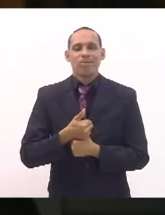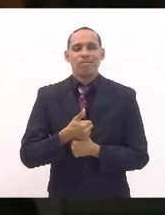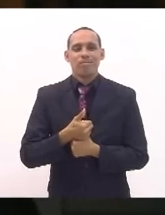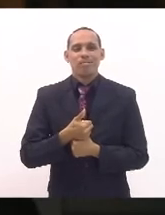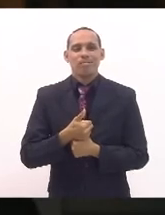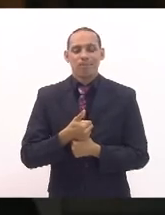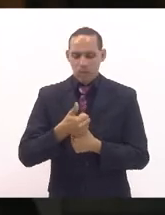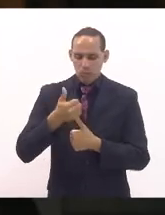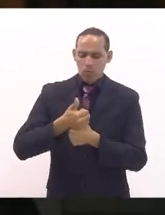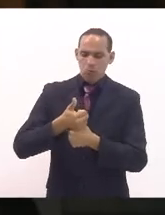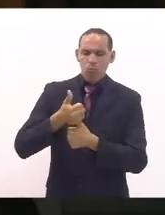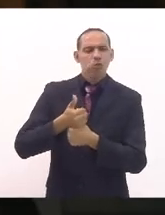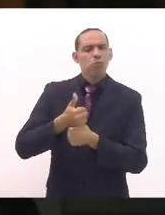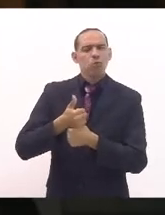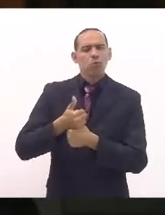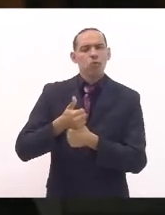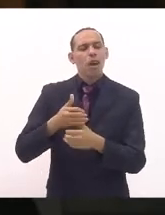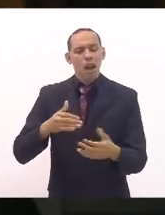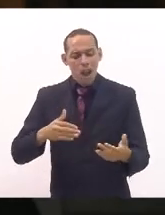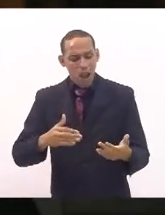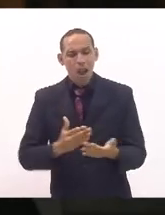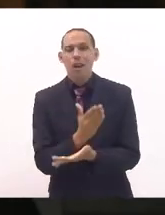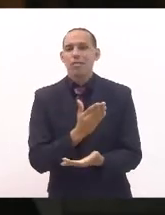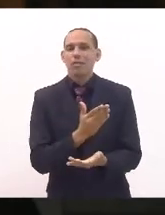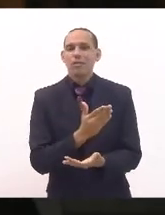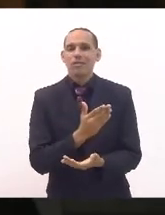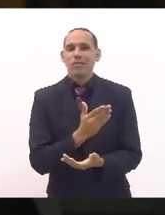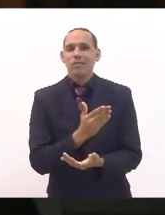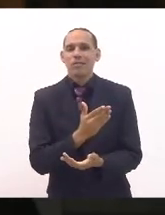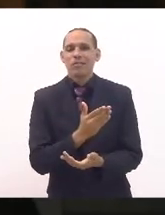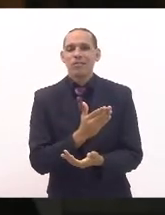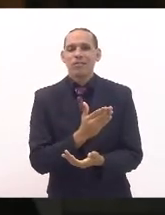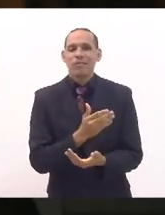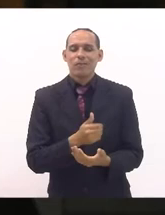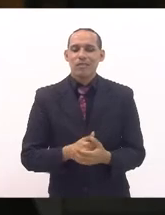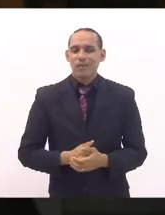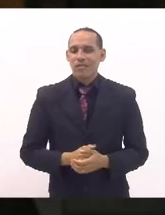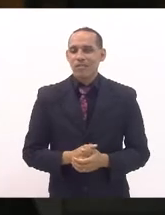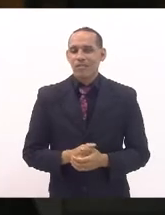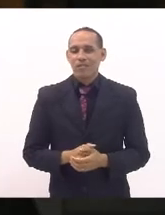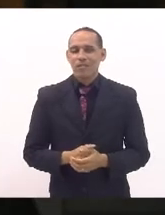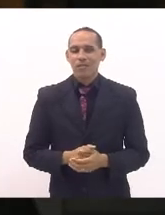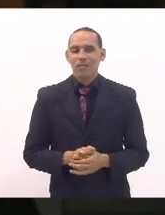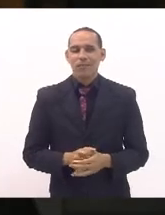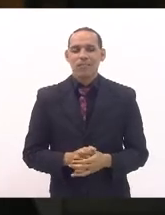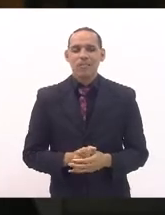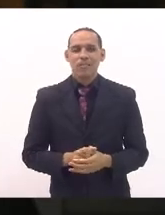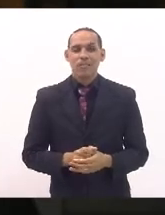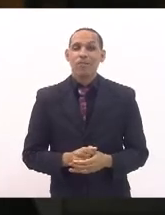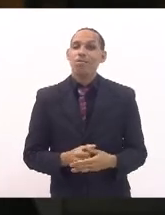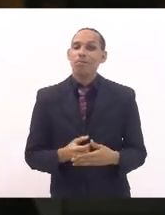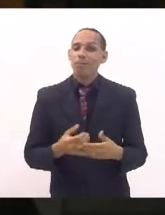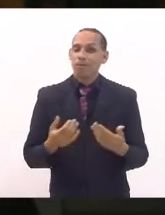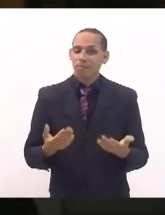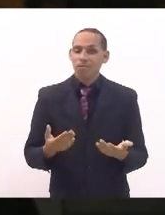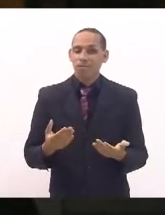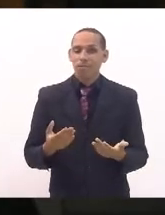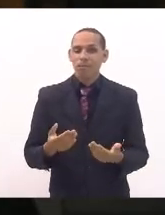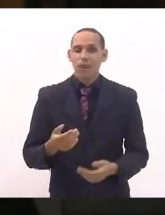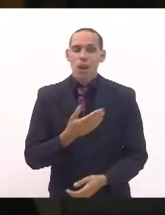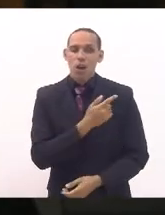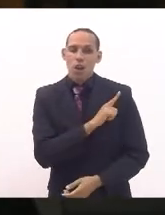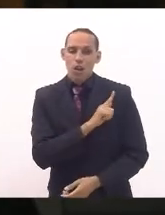O substitutivo foi aprovado e foi a sanção do governador.